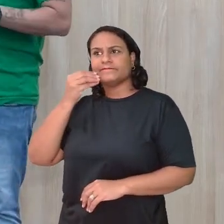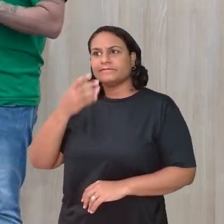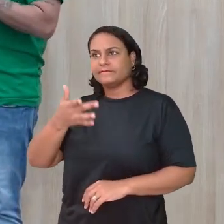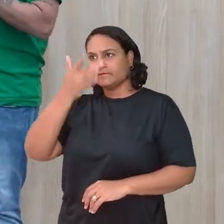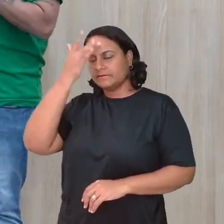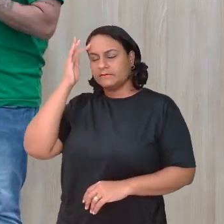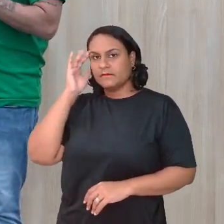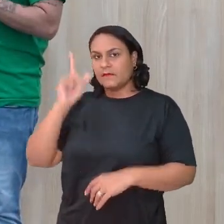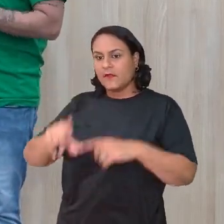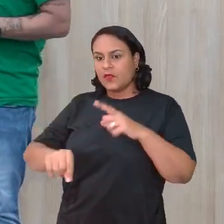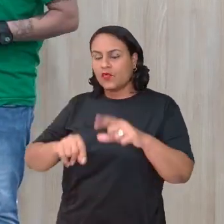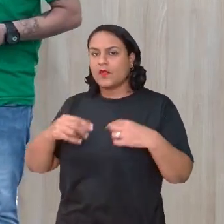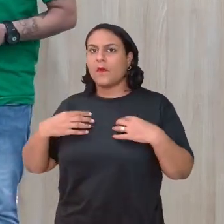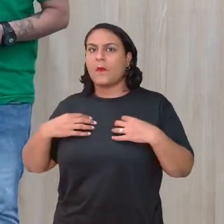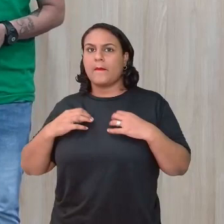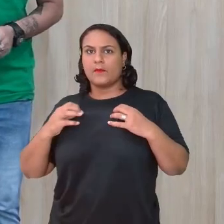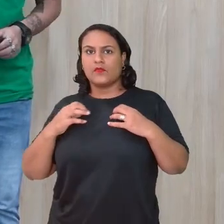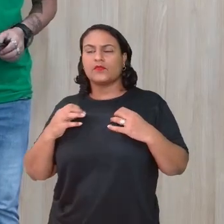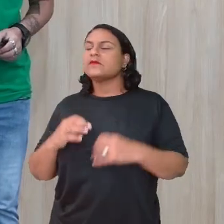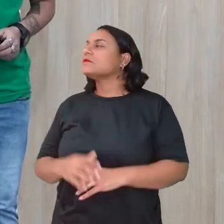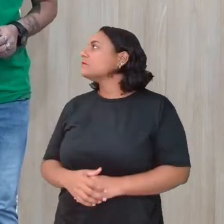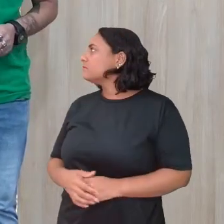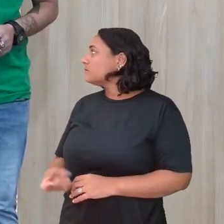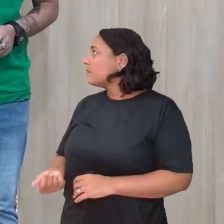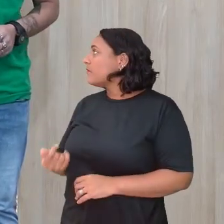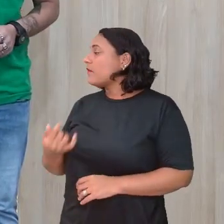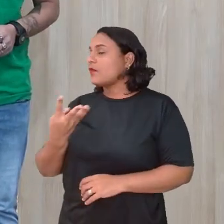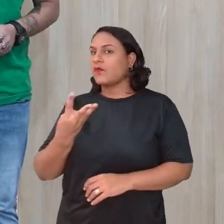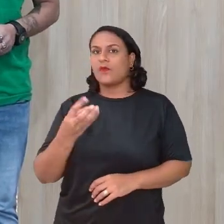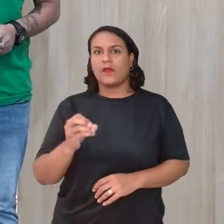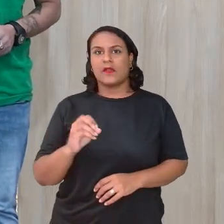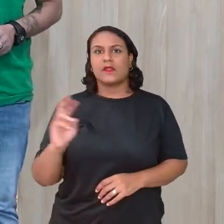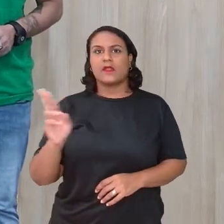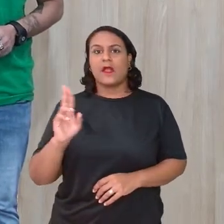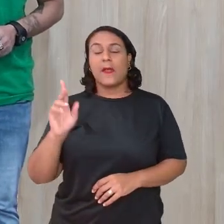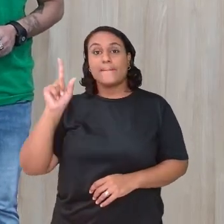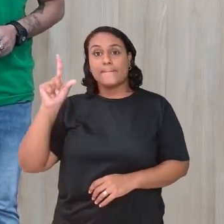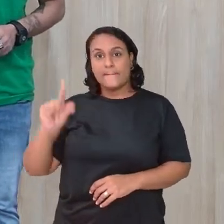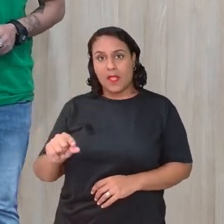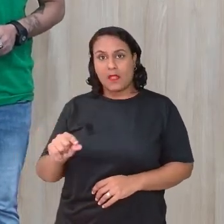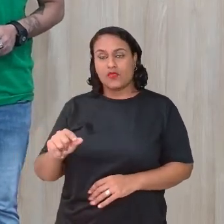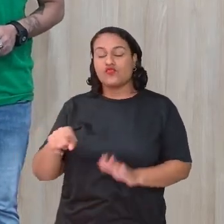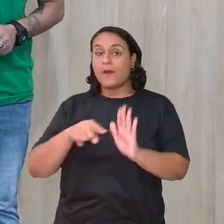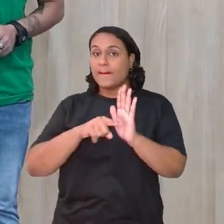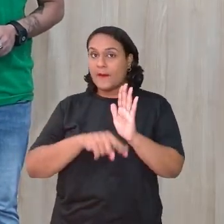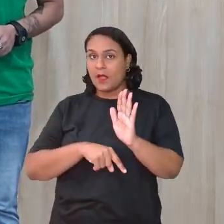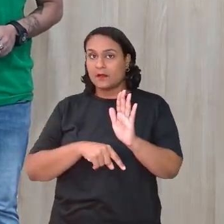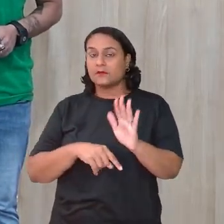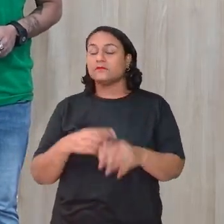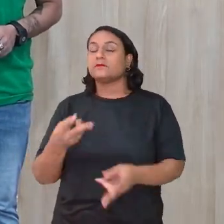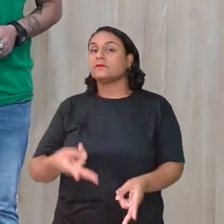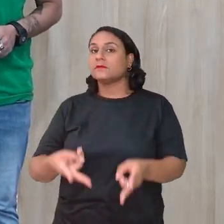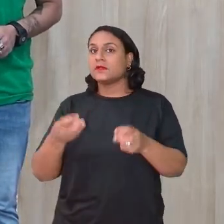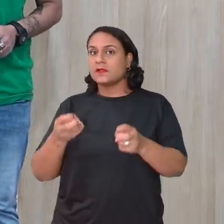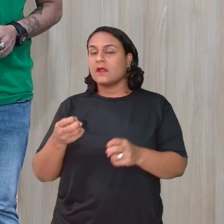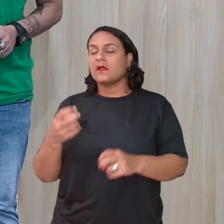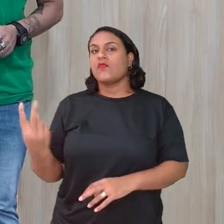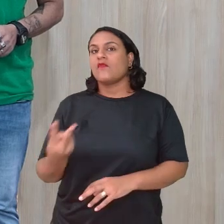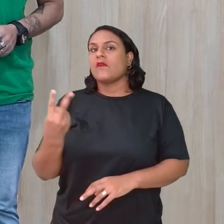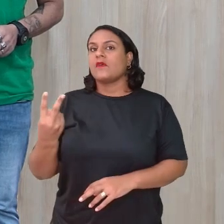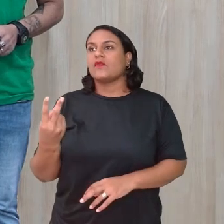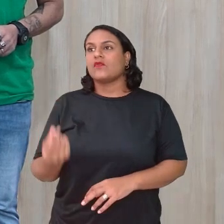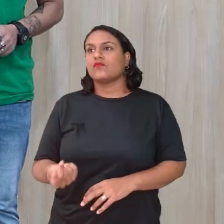pessoa escolhendo uma blusa, essa blusa custe menos de R$40? Percebe que os valores que a gente